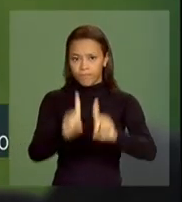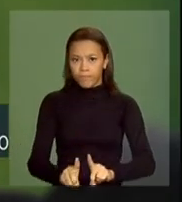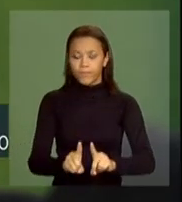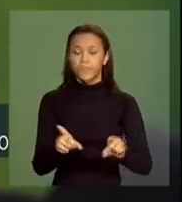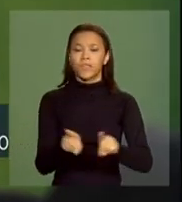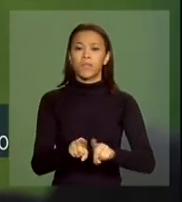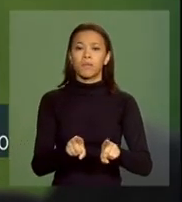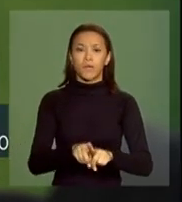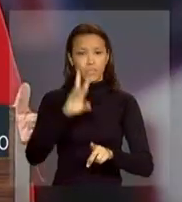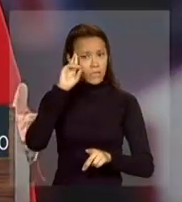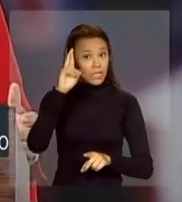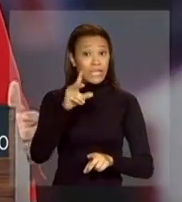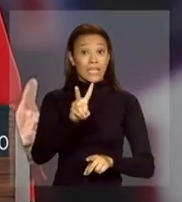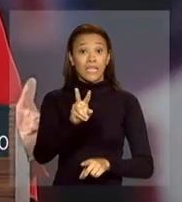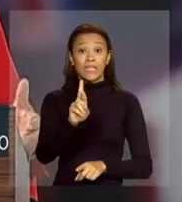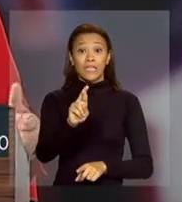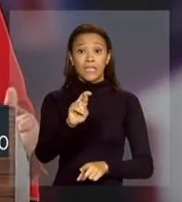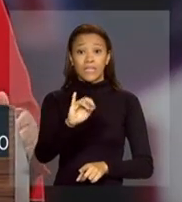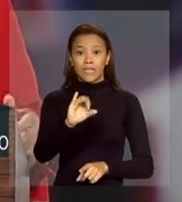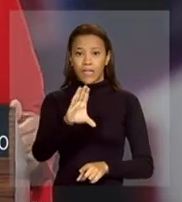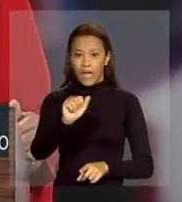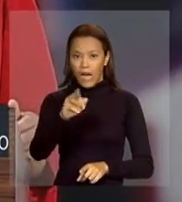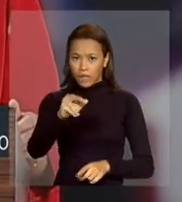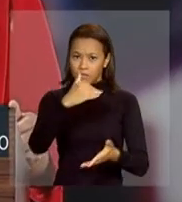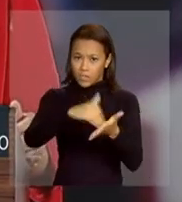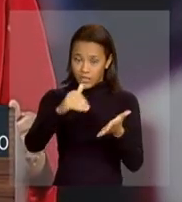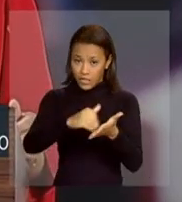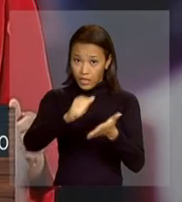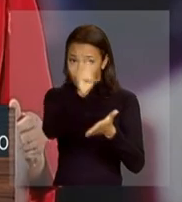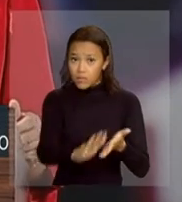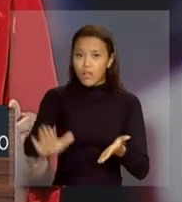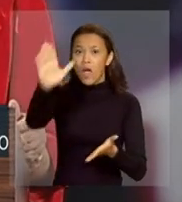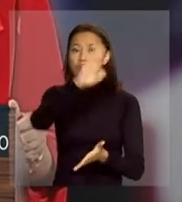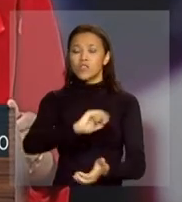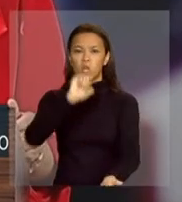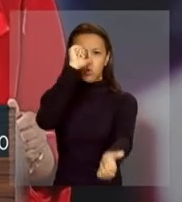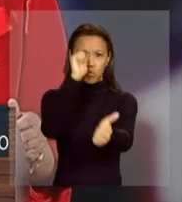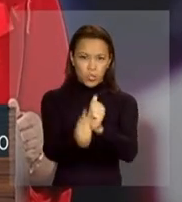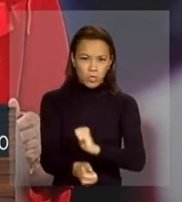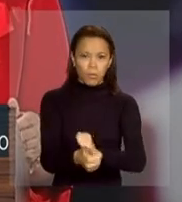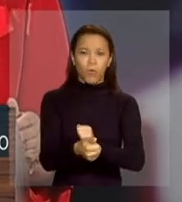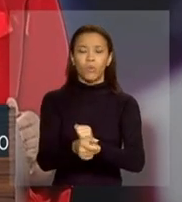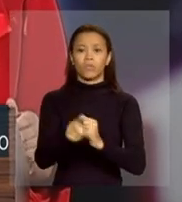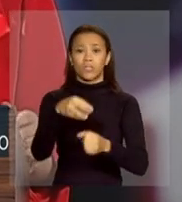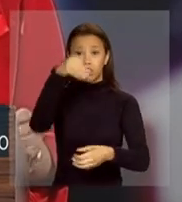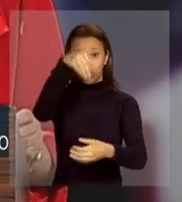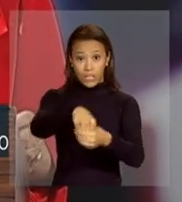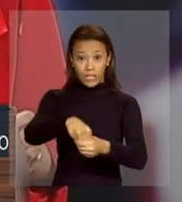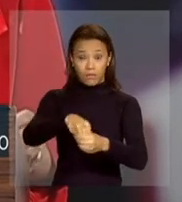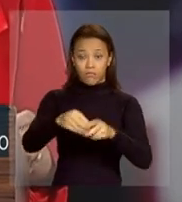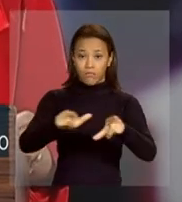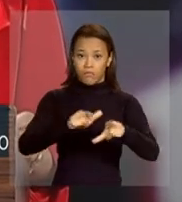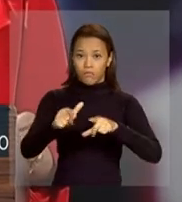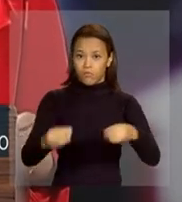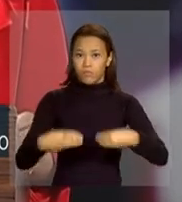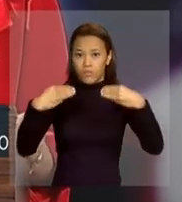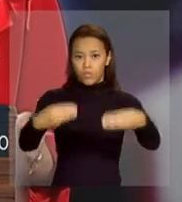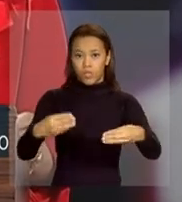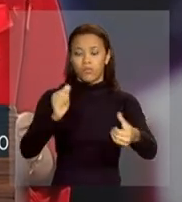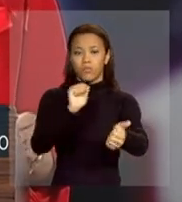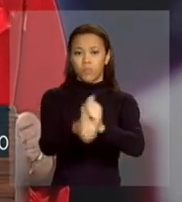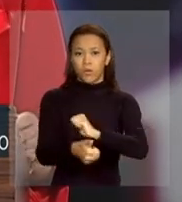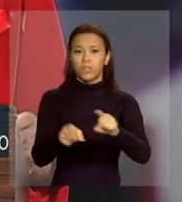senhor Ricardo leyser secretário Nacional de esporte de alto rendimento do Ministério dos Esportes